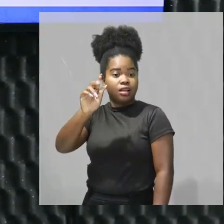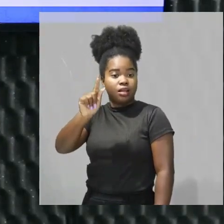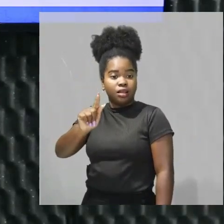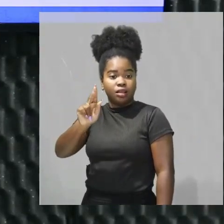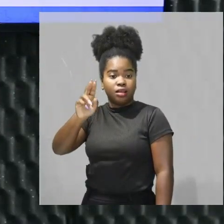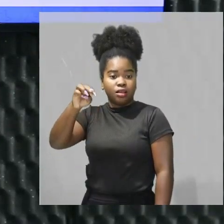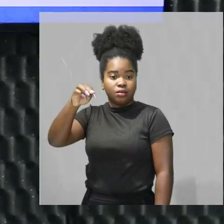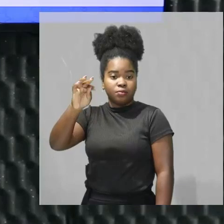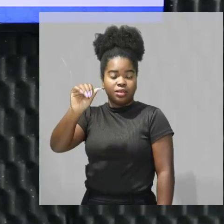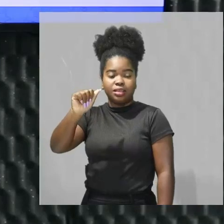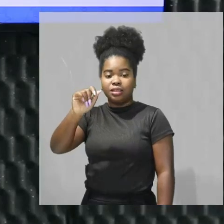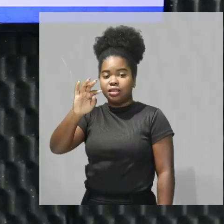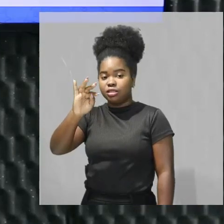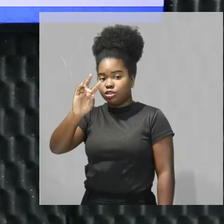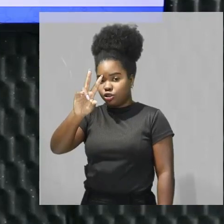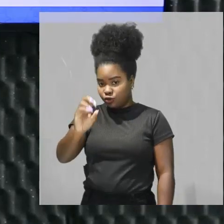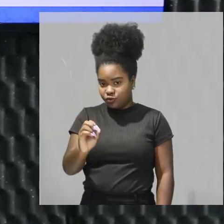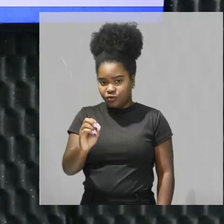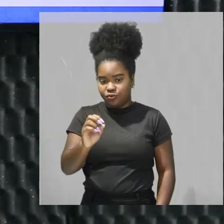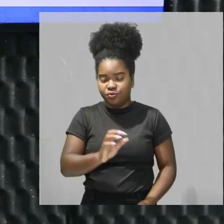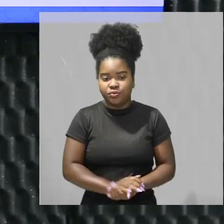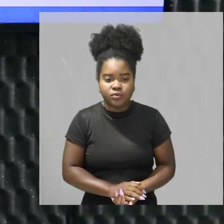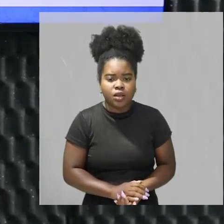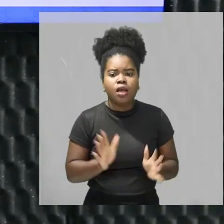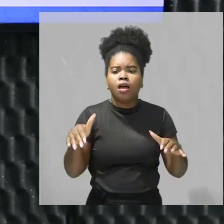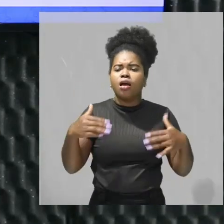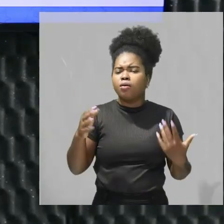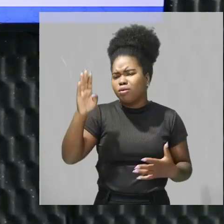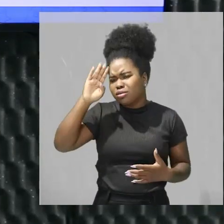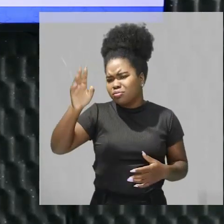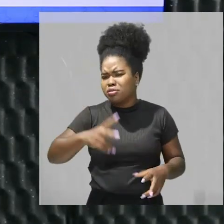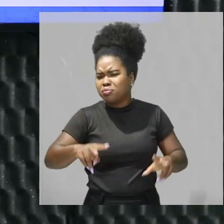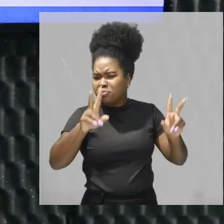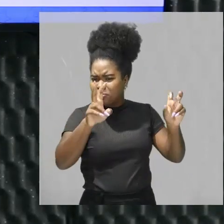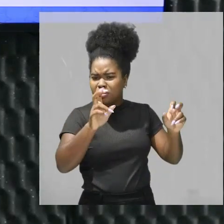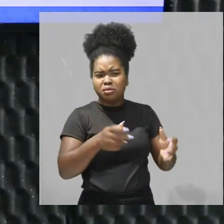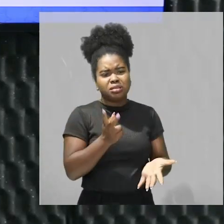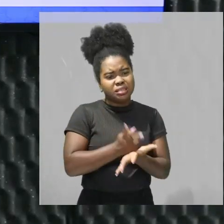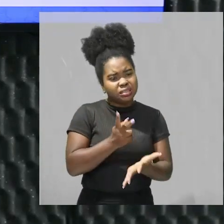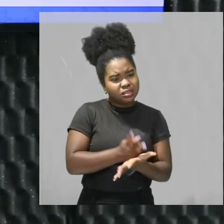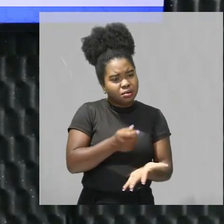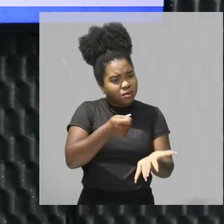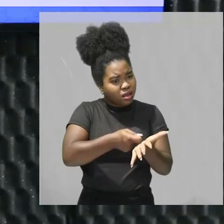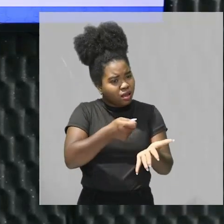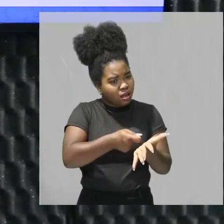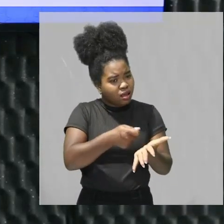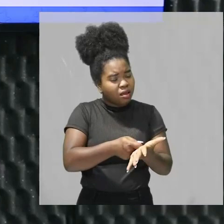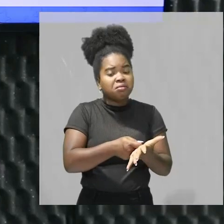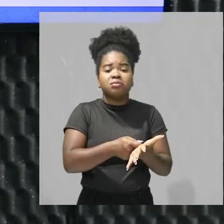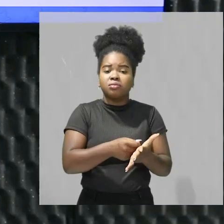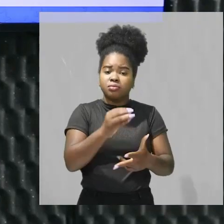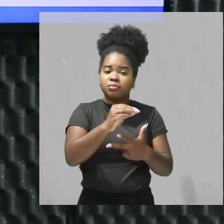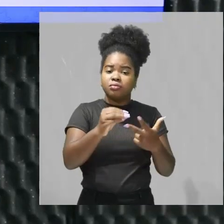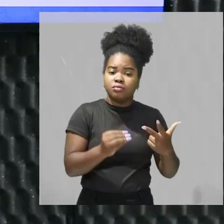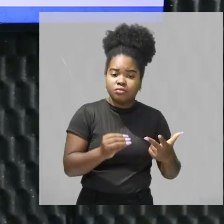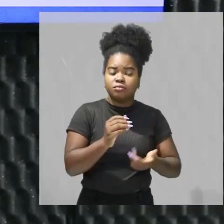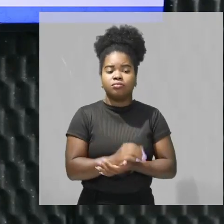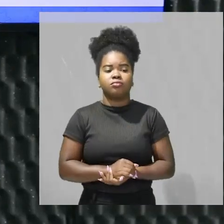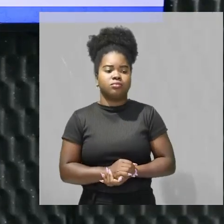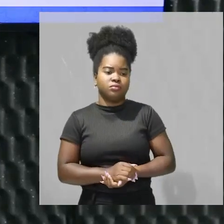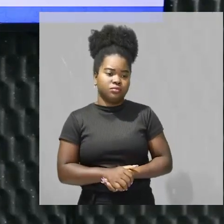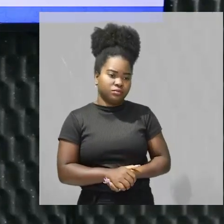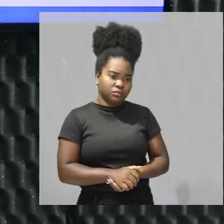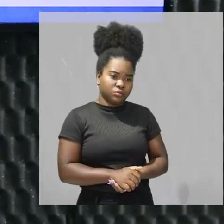dissertativa, a argumentativa. Quais são os principais temas que são debatidos, que ficam em evidência no Enem? Que sempre